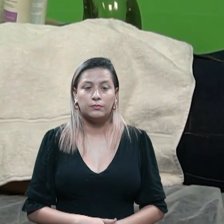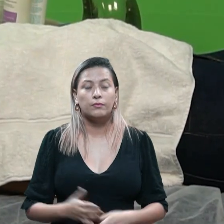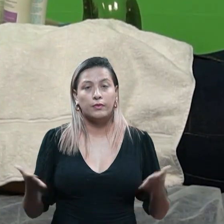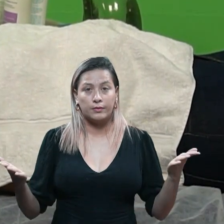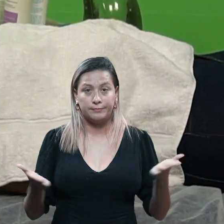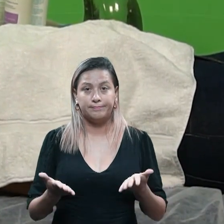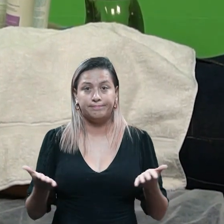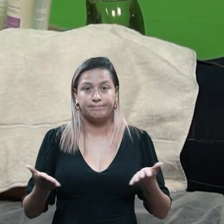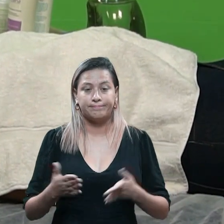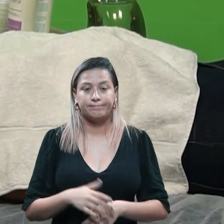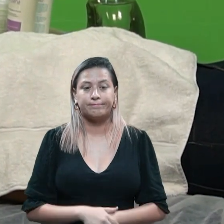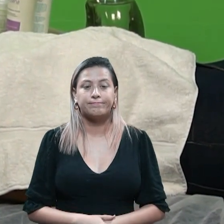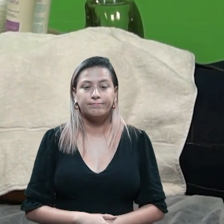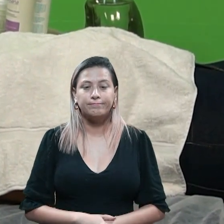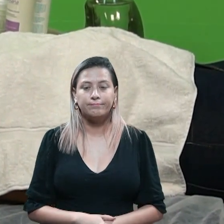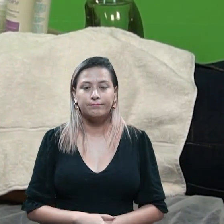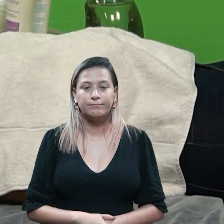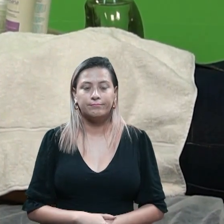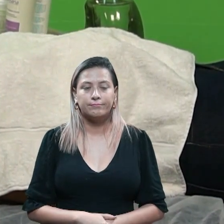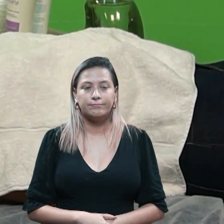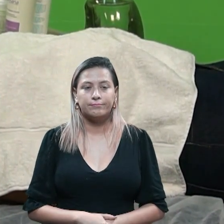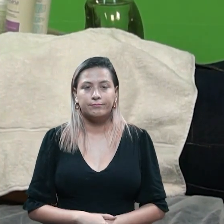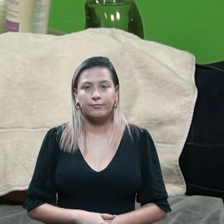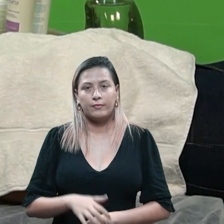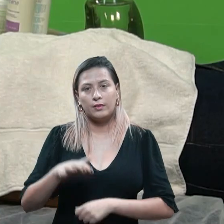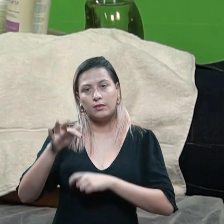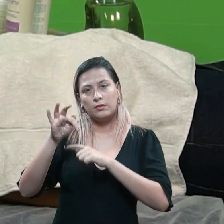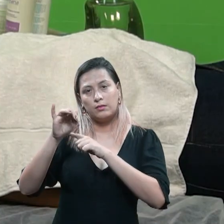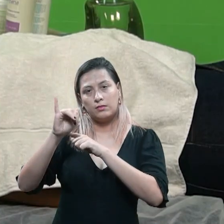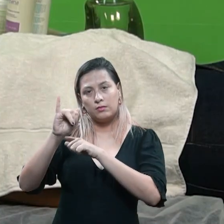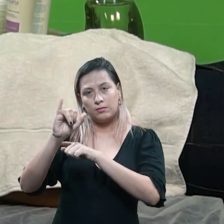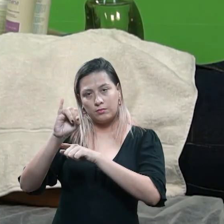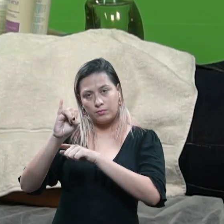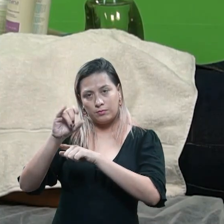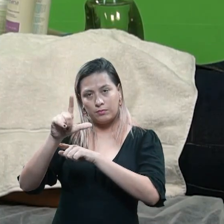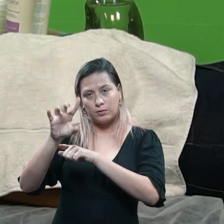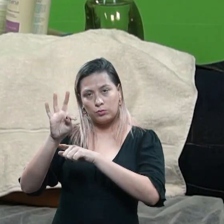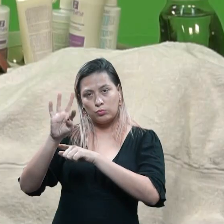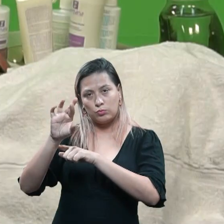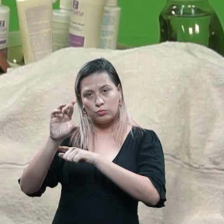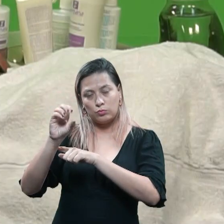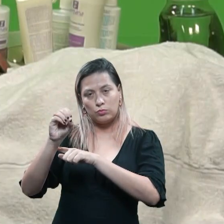agora é o filtro solar. Vamos esperar a pele absorver o